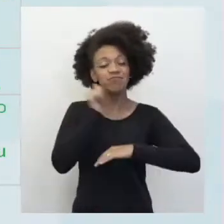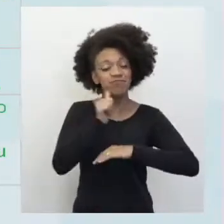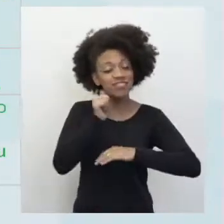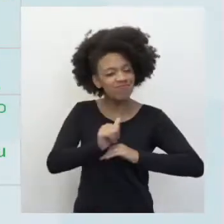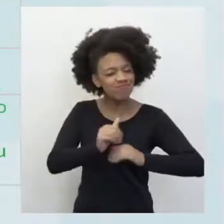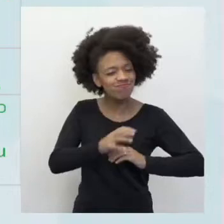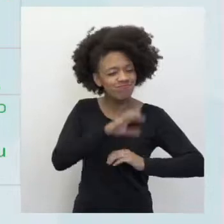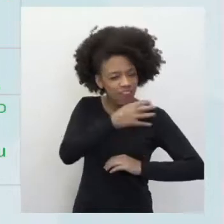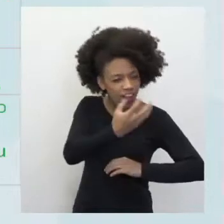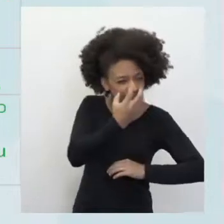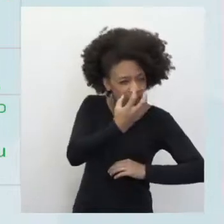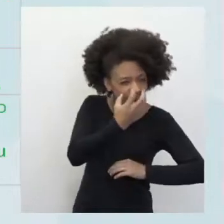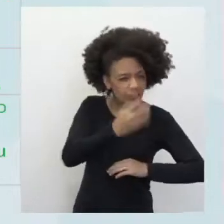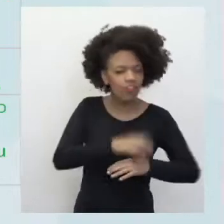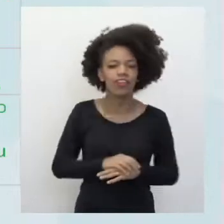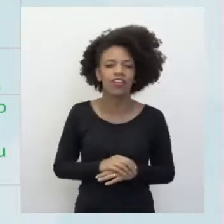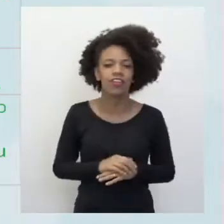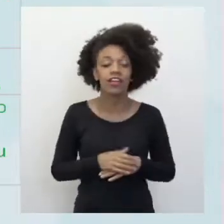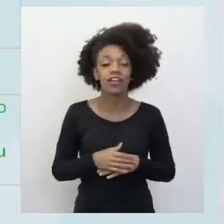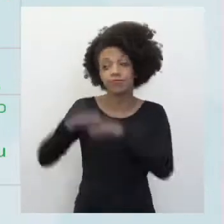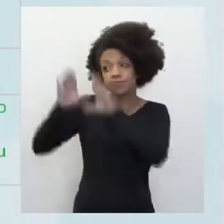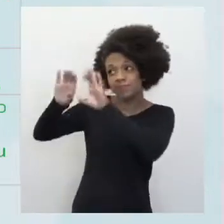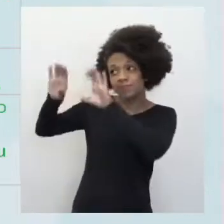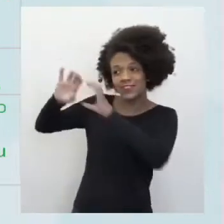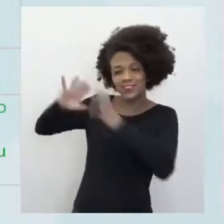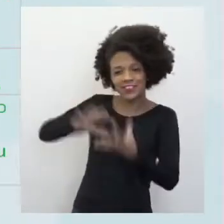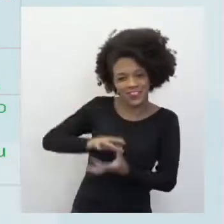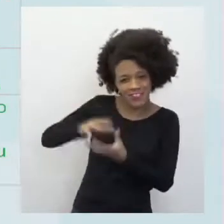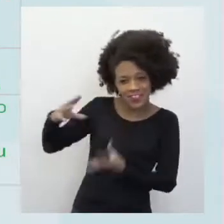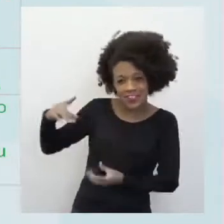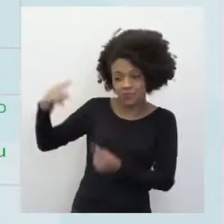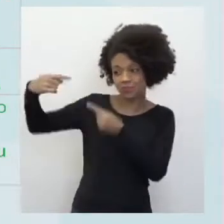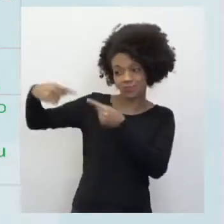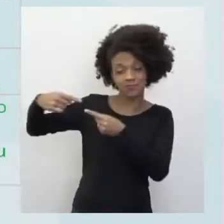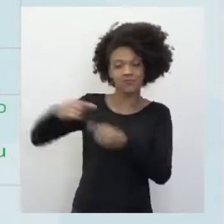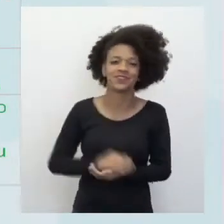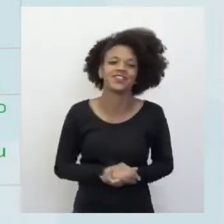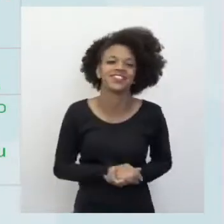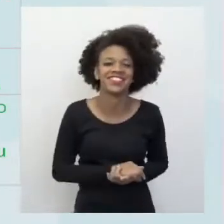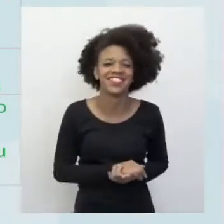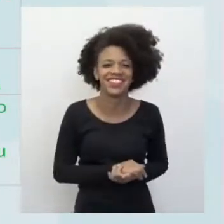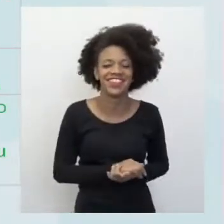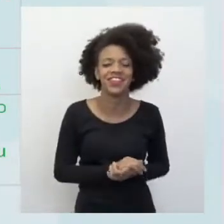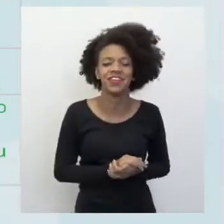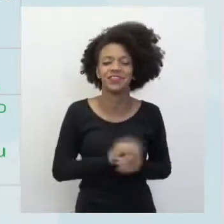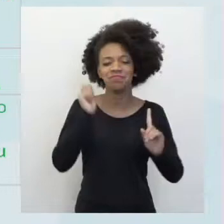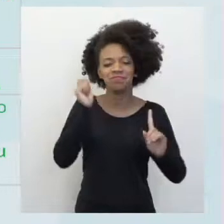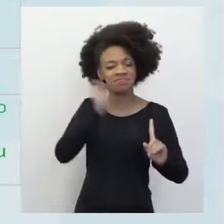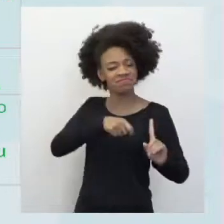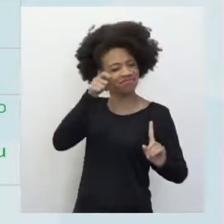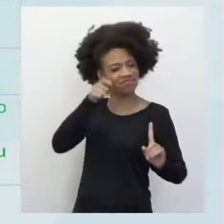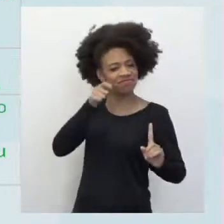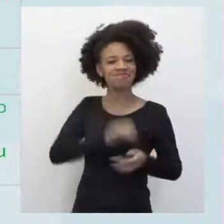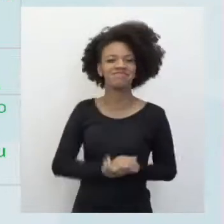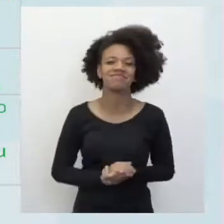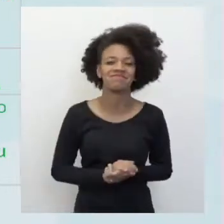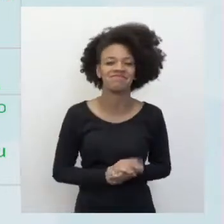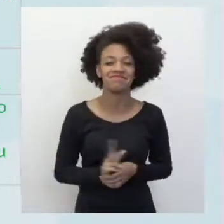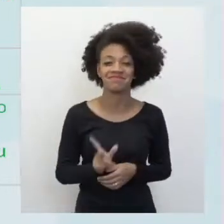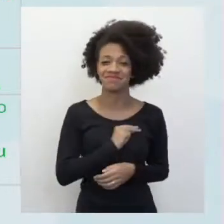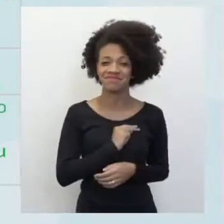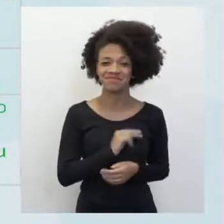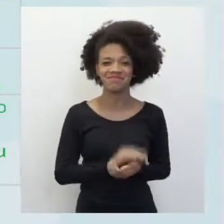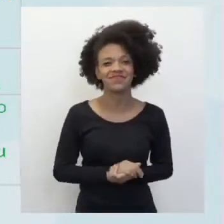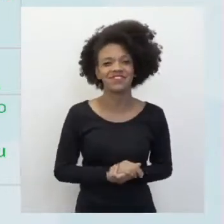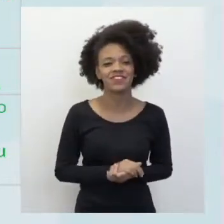cachorro. E o céu ameaça a terra, o céu começou a cair. Fato mágico ou maravilhoso, os objetos falam, como eles colocaram.